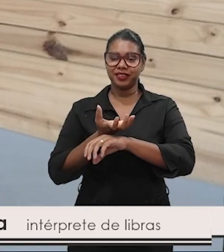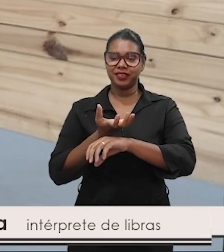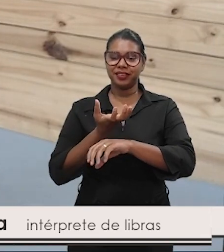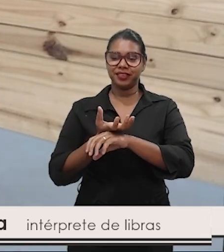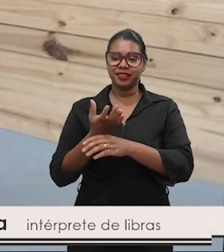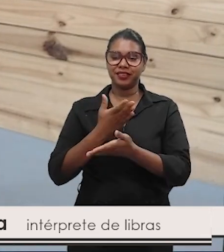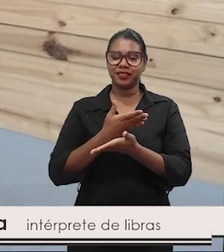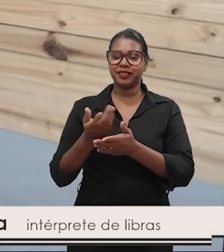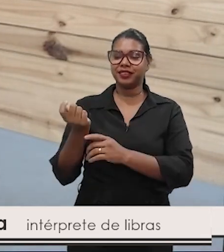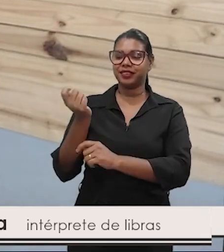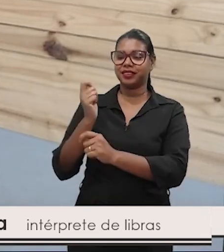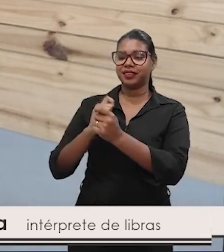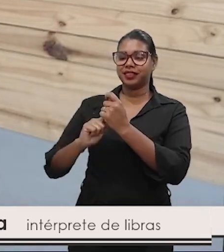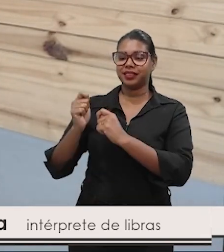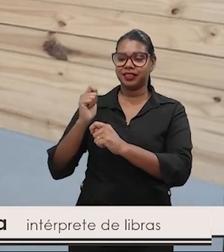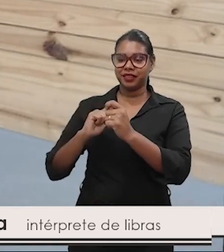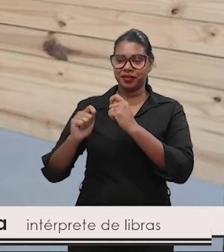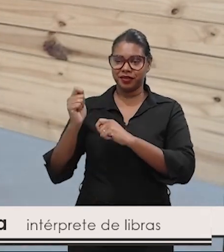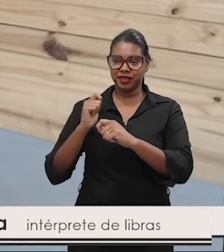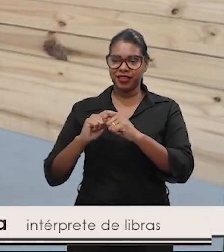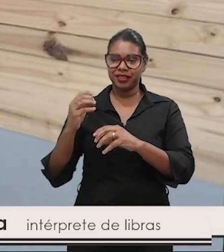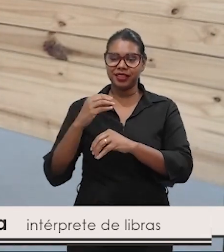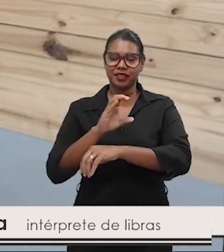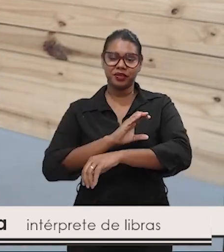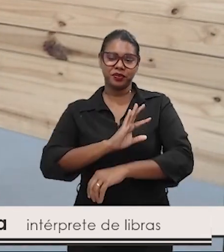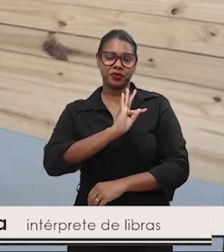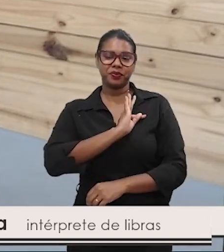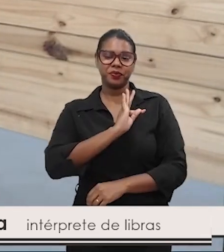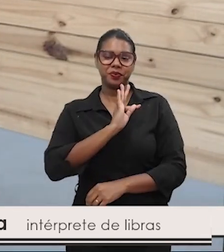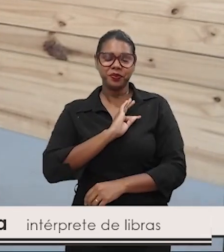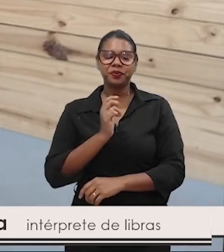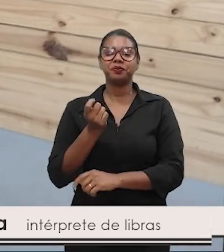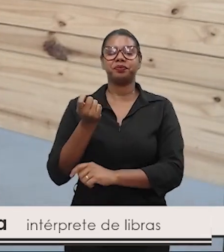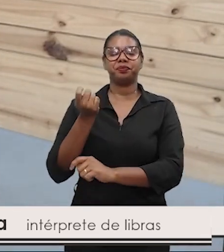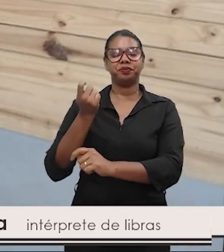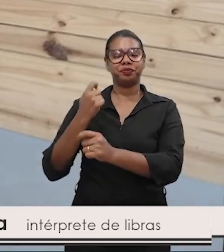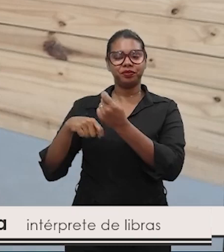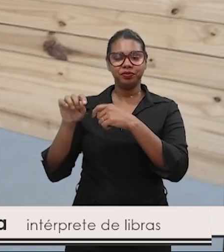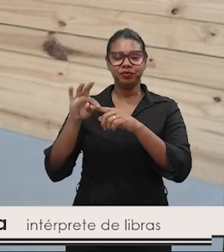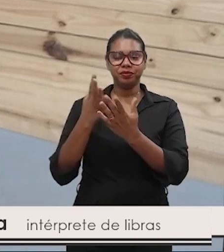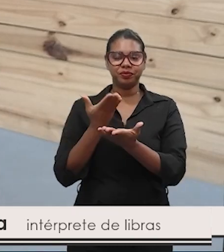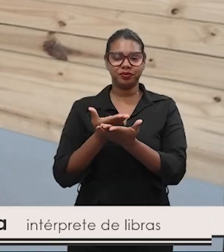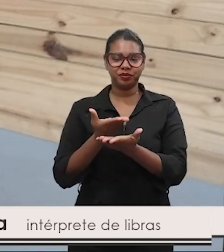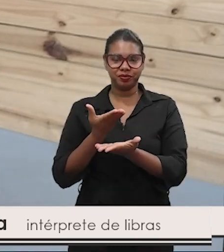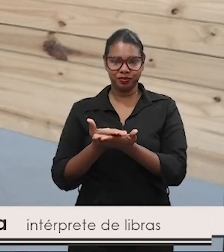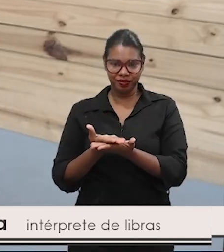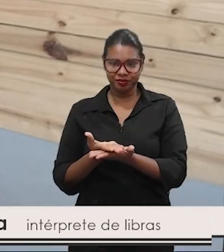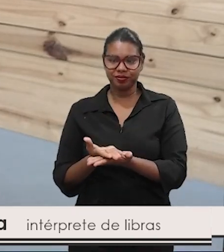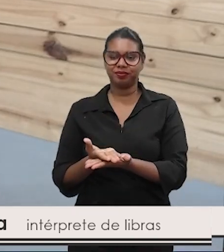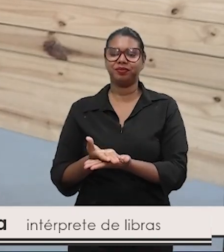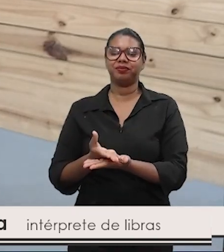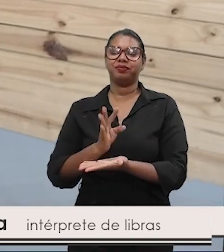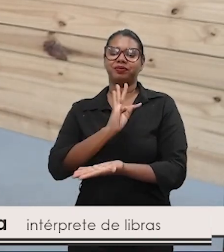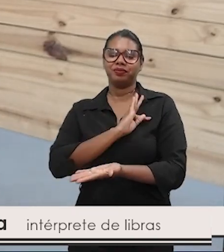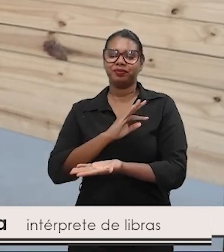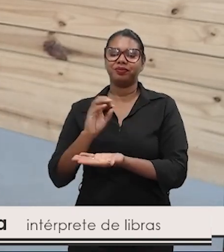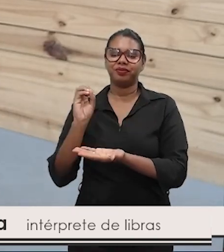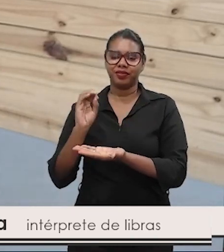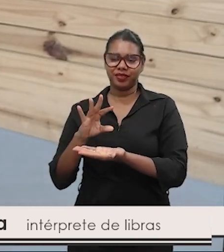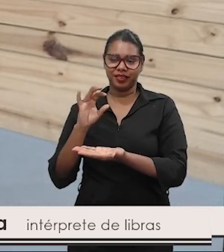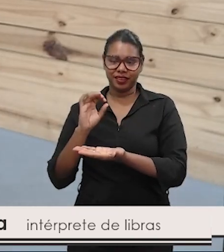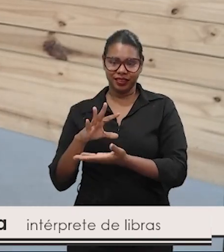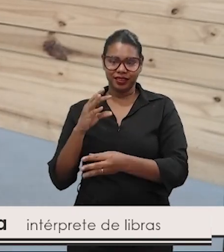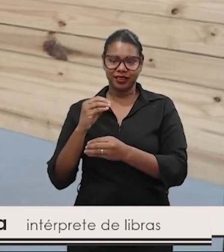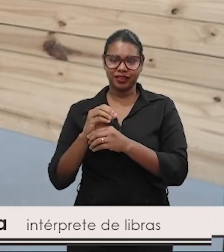de Introdução à Administração, do curso técnico de Administração, da Escola Técnica